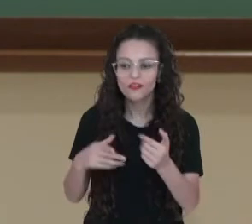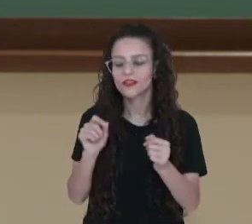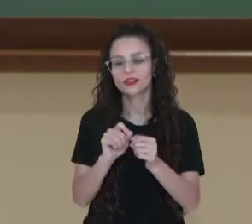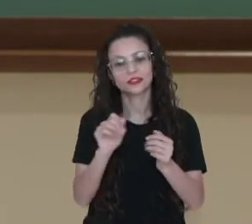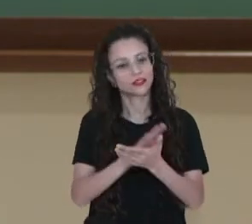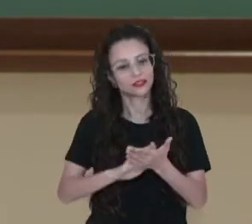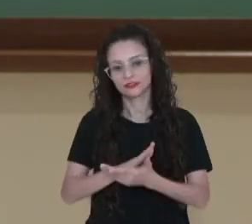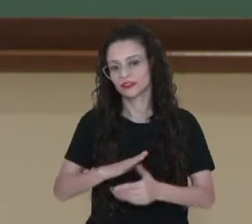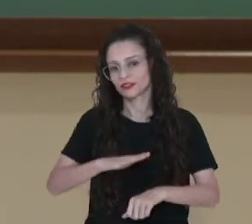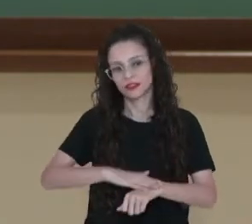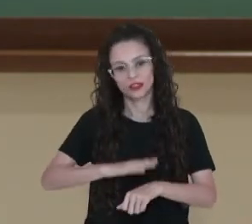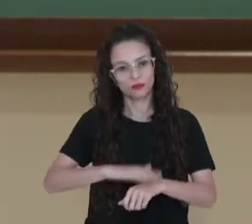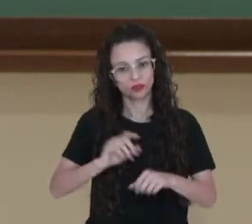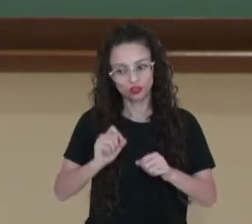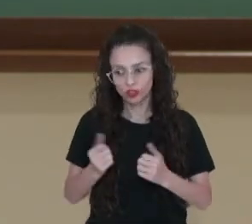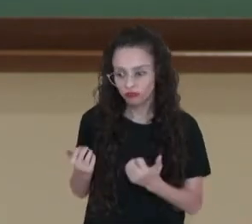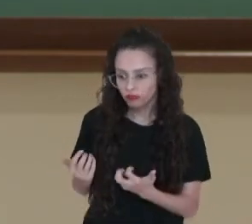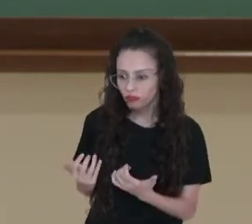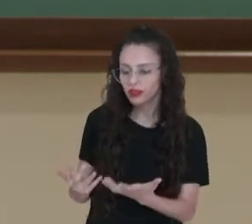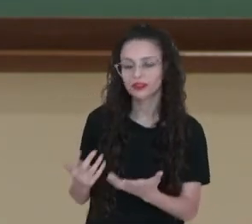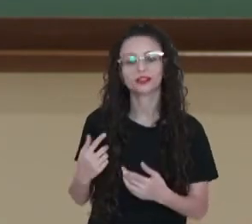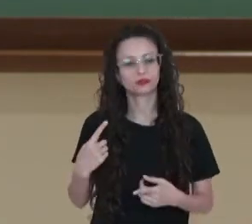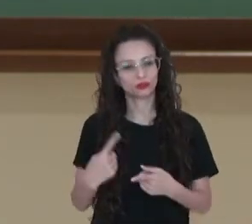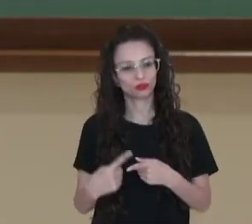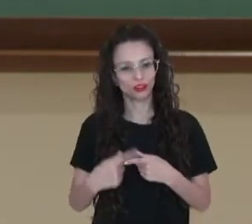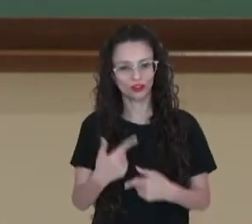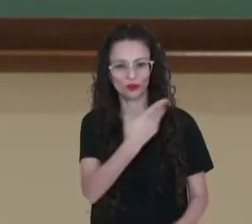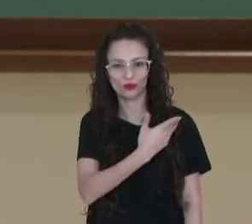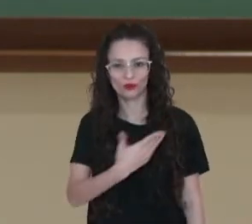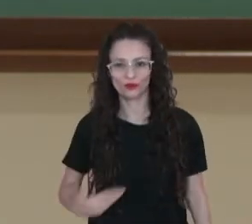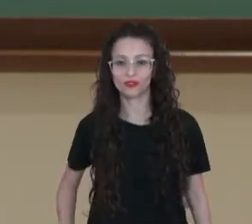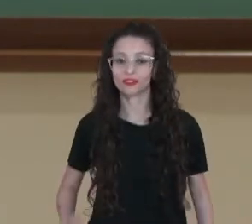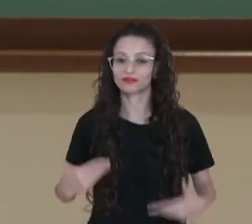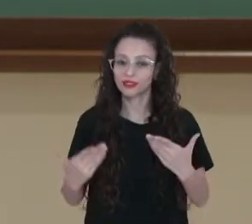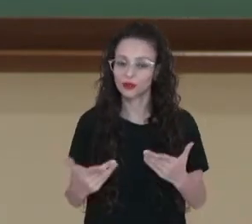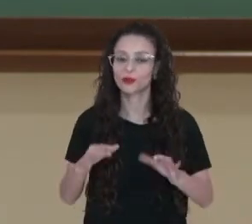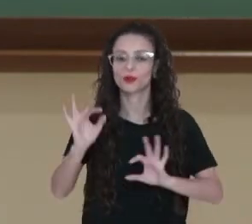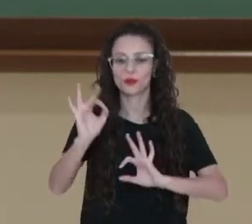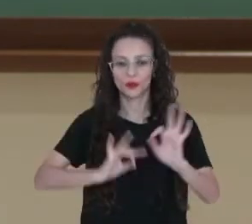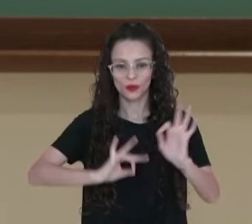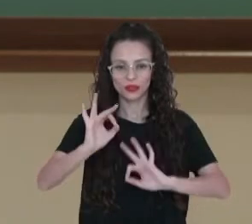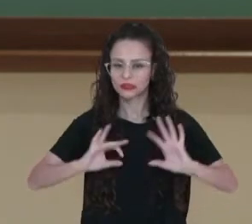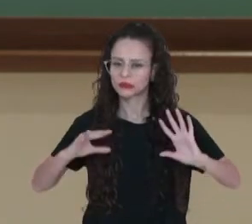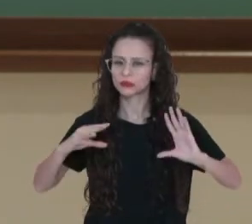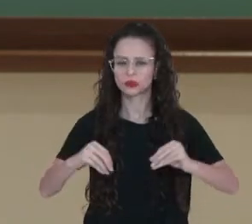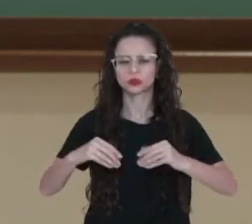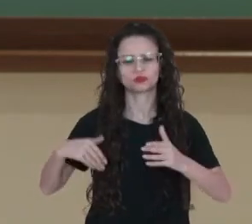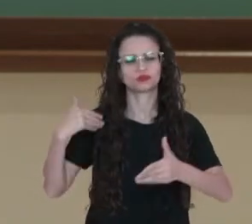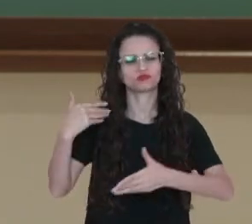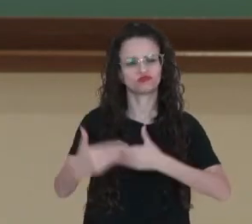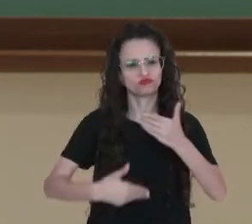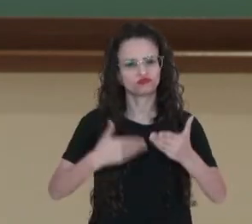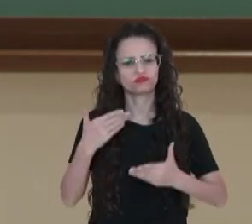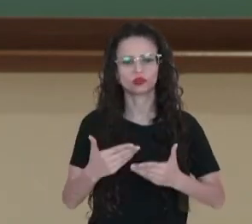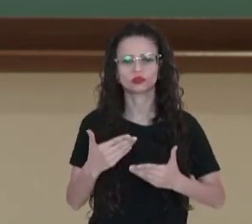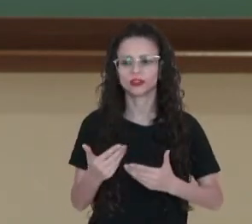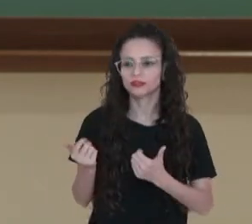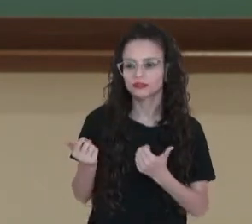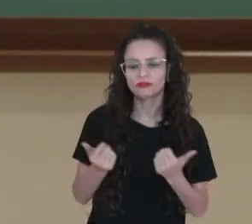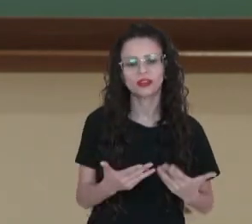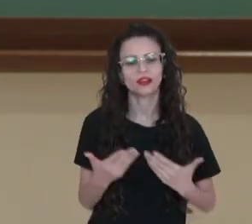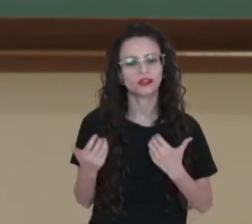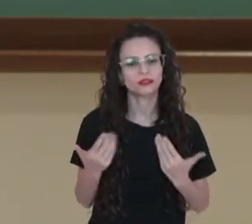ter tempo para plantar. Portanto, o governo teve que organizar todo um processo de fornecimento